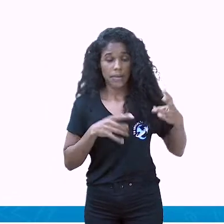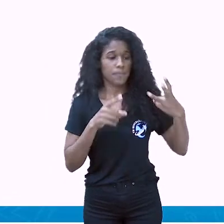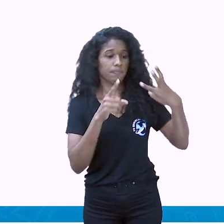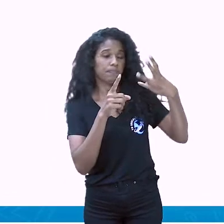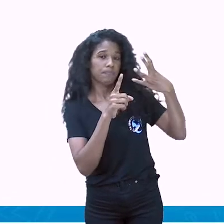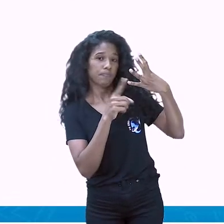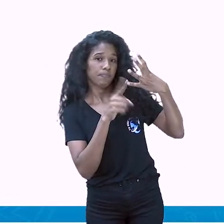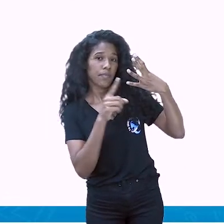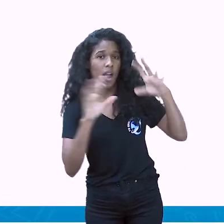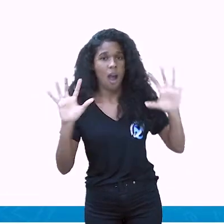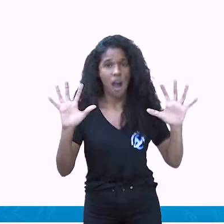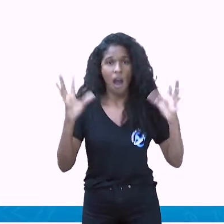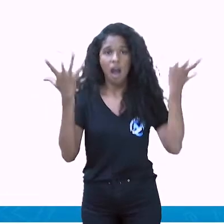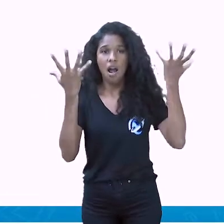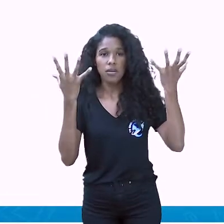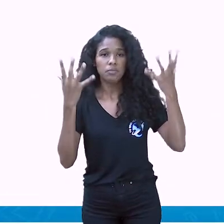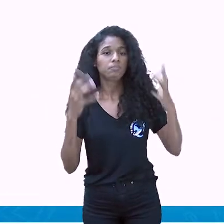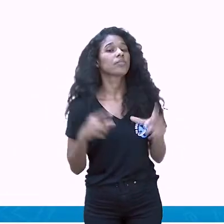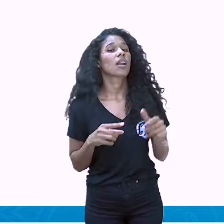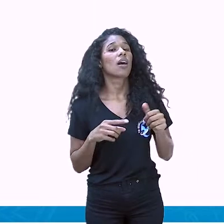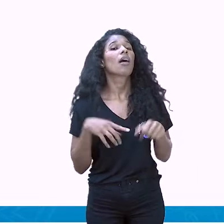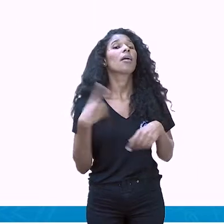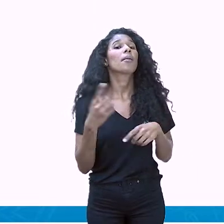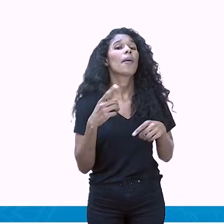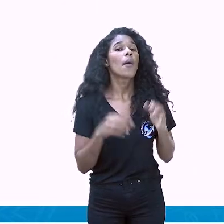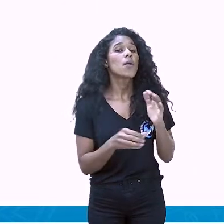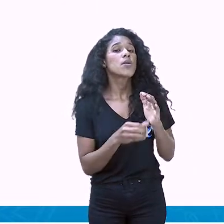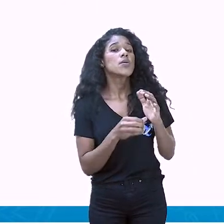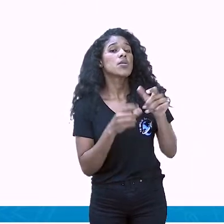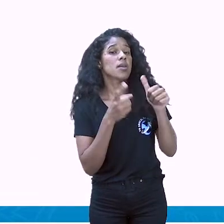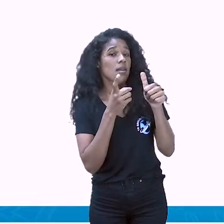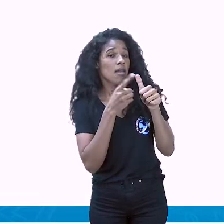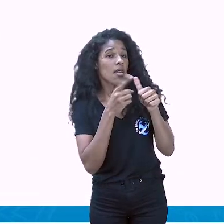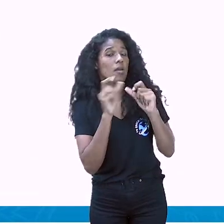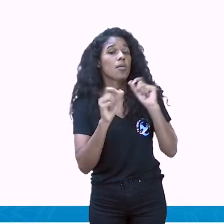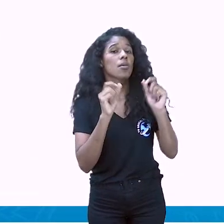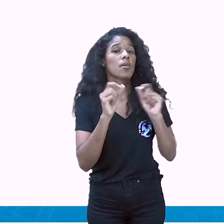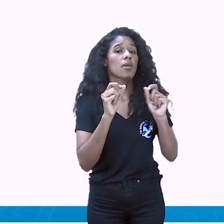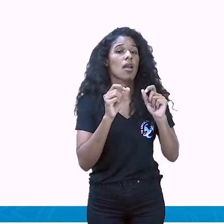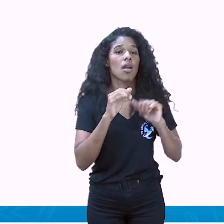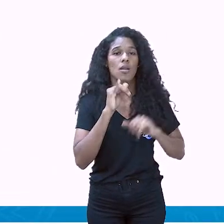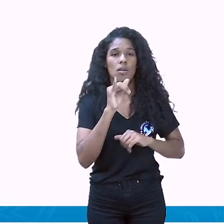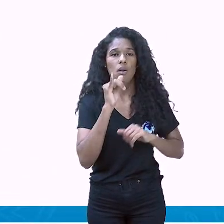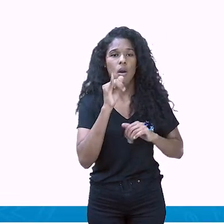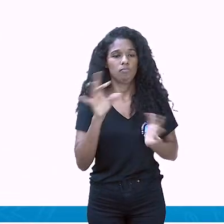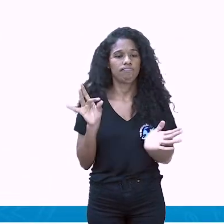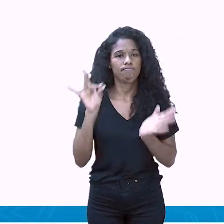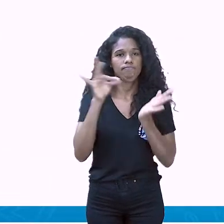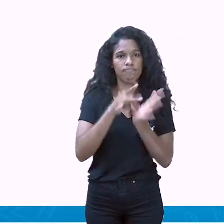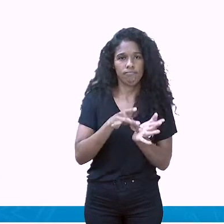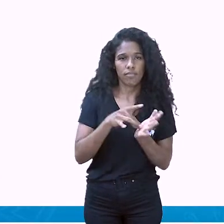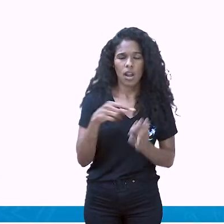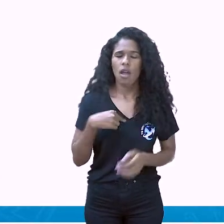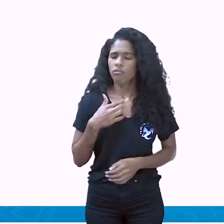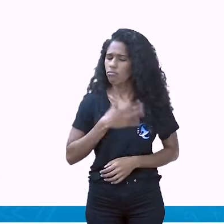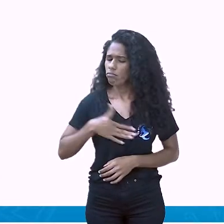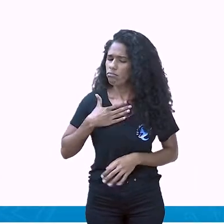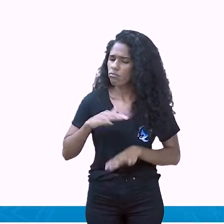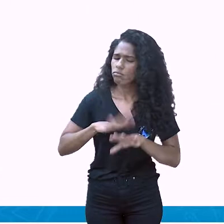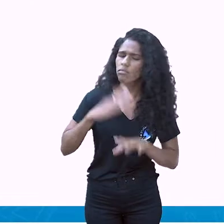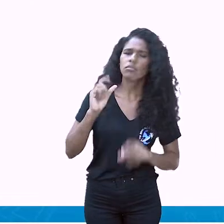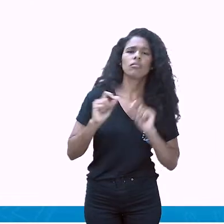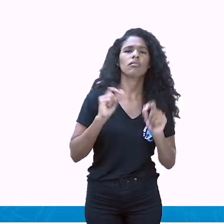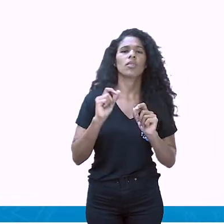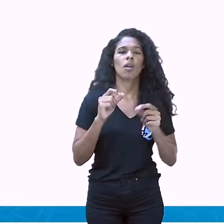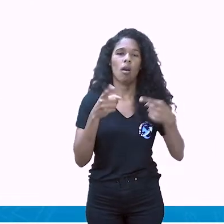os contos realistas. Eu gosto muito dos contos de fadas, lógico, né? E os